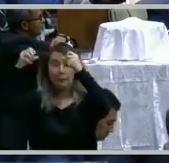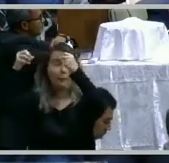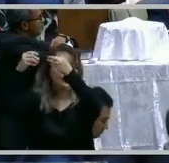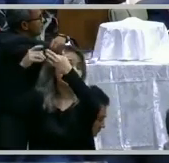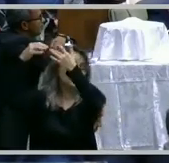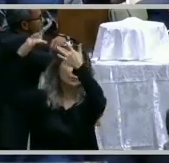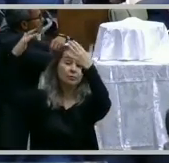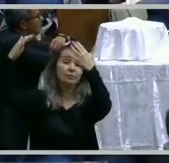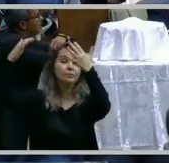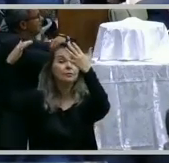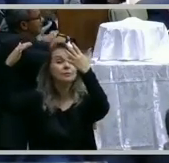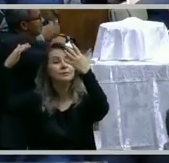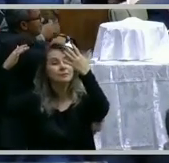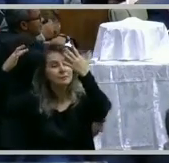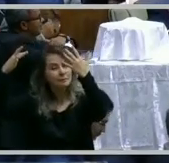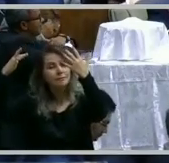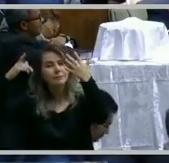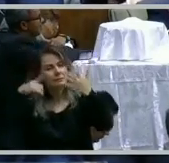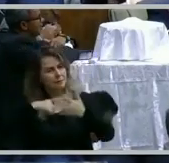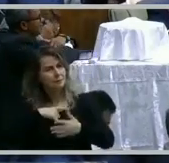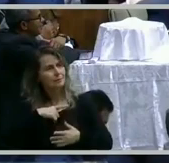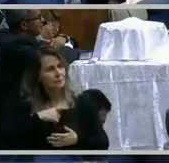aqui.